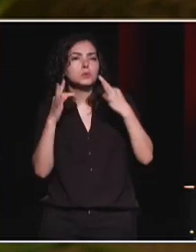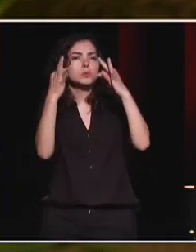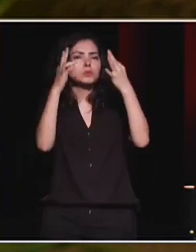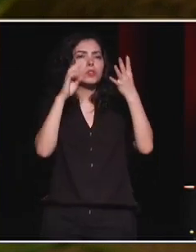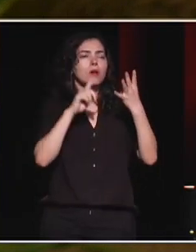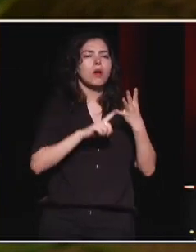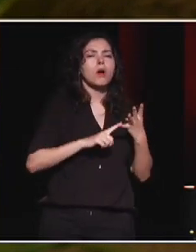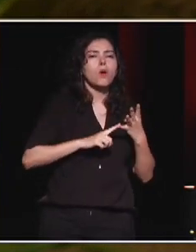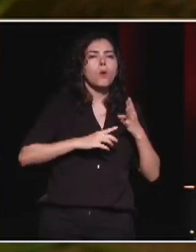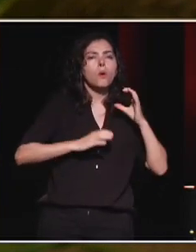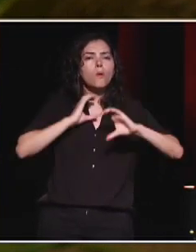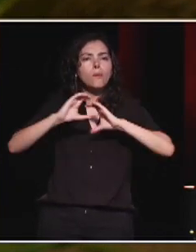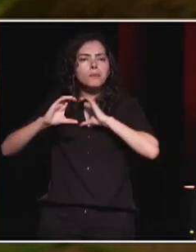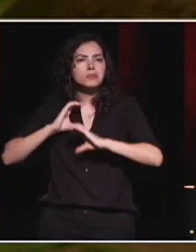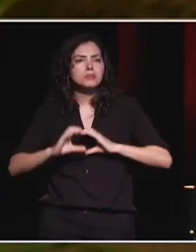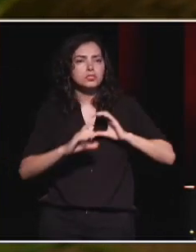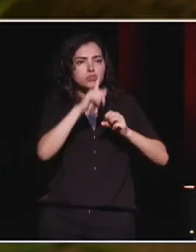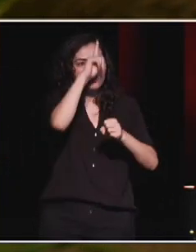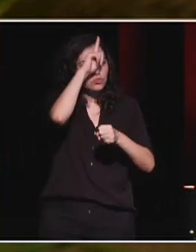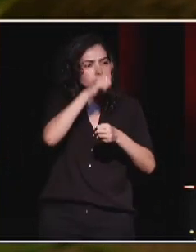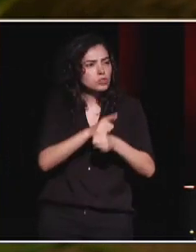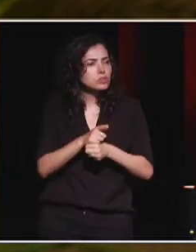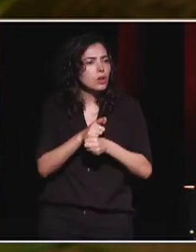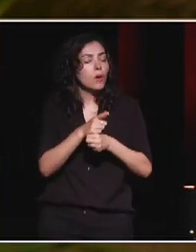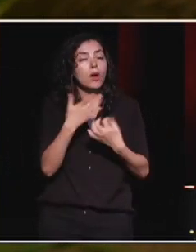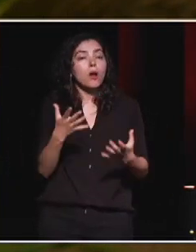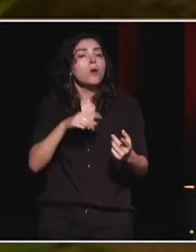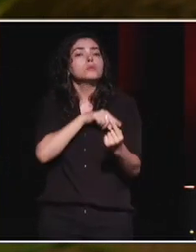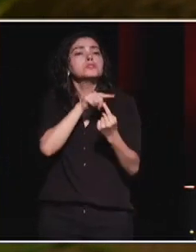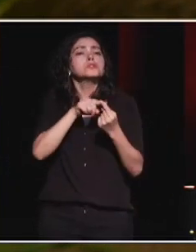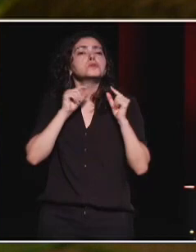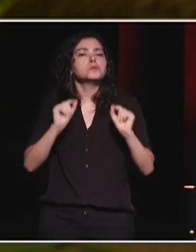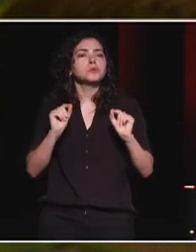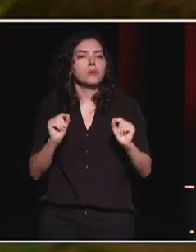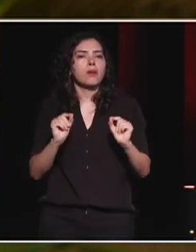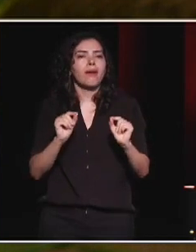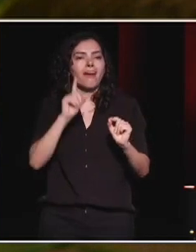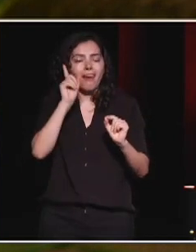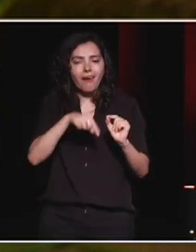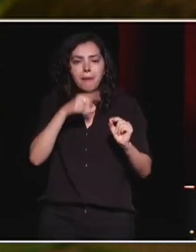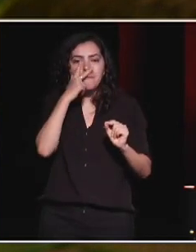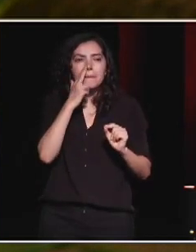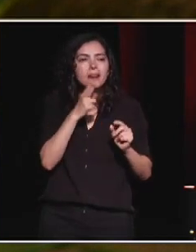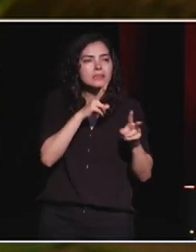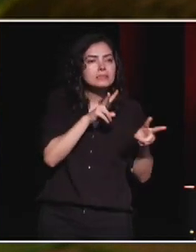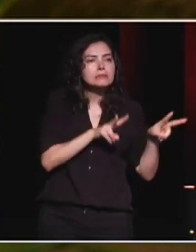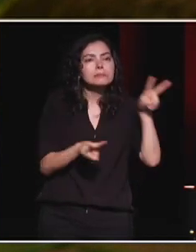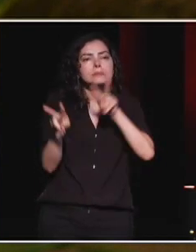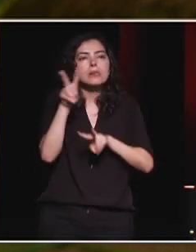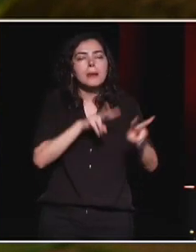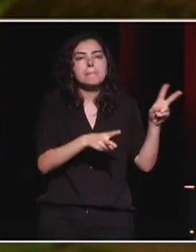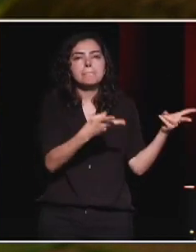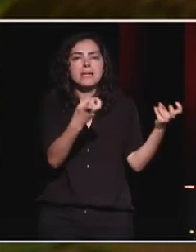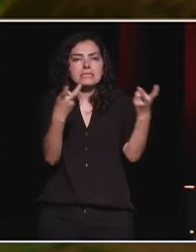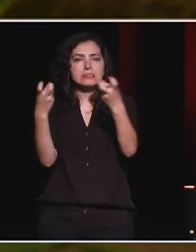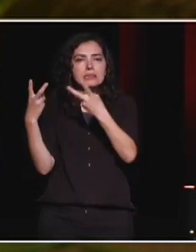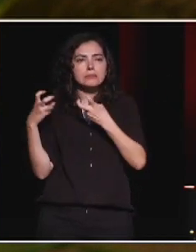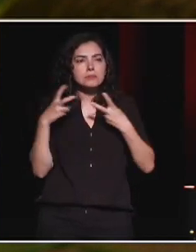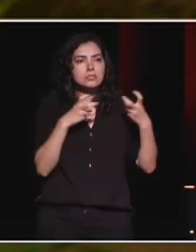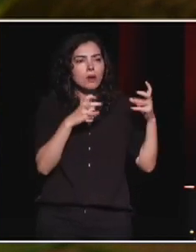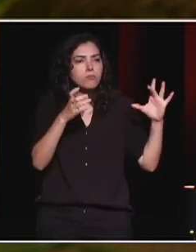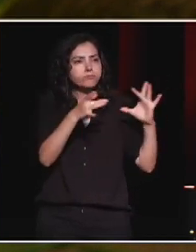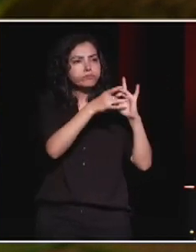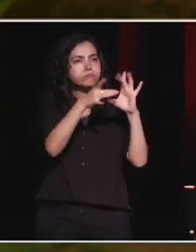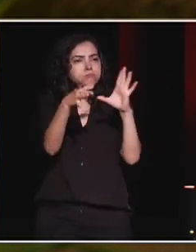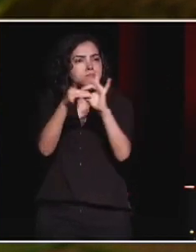gestão, nosso objetivo é proporcionar uma visão integrada e multidisciplinar,